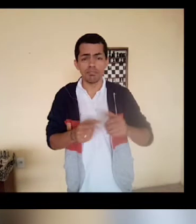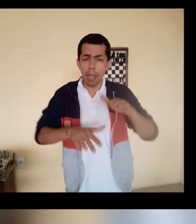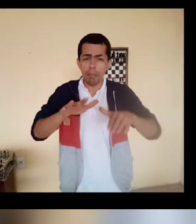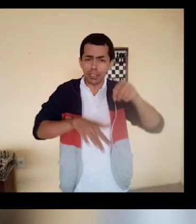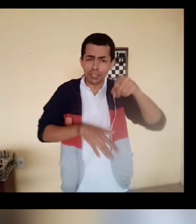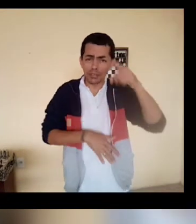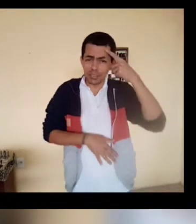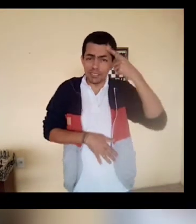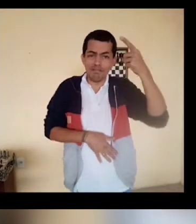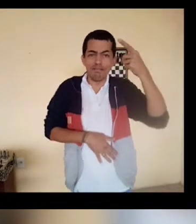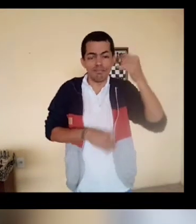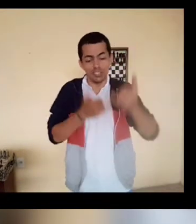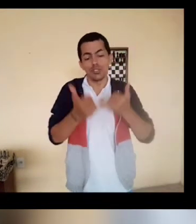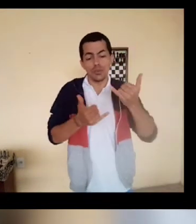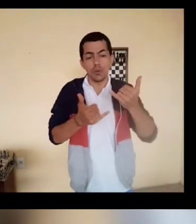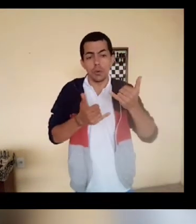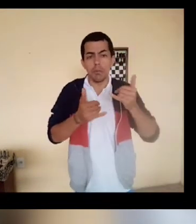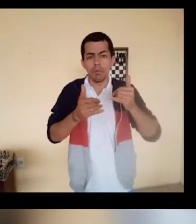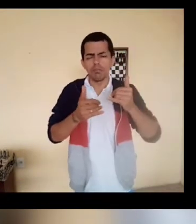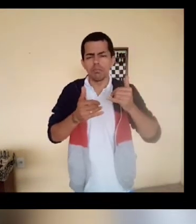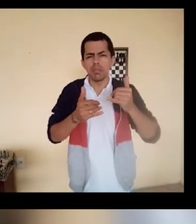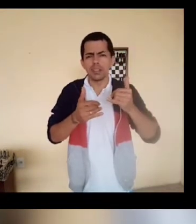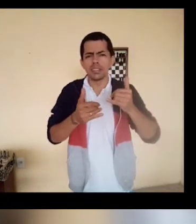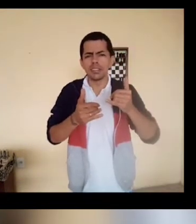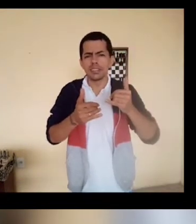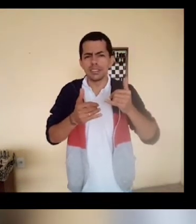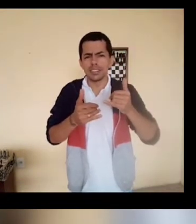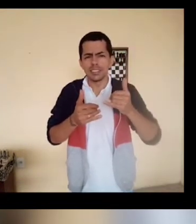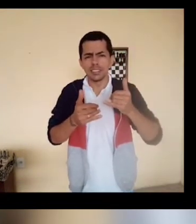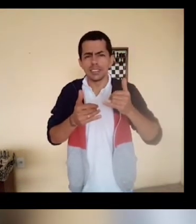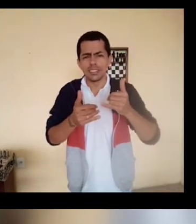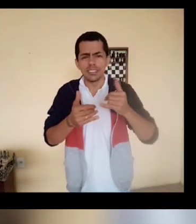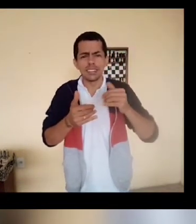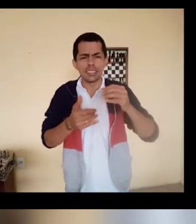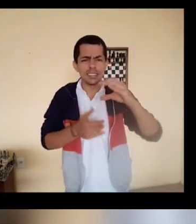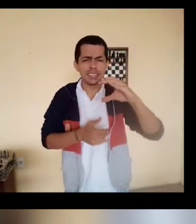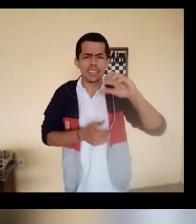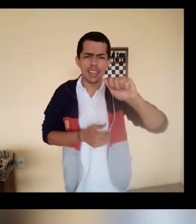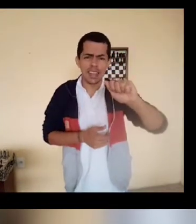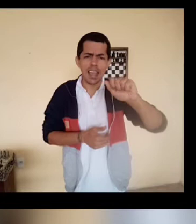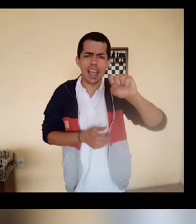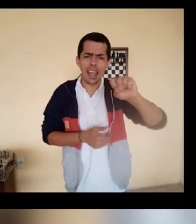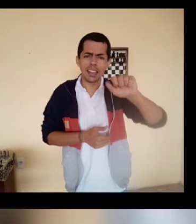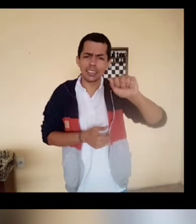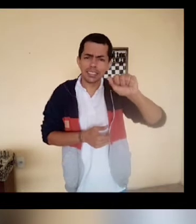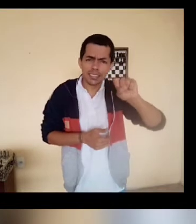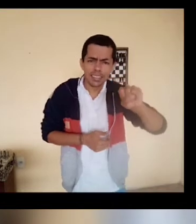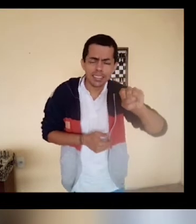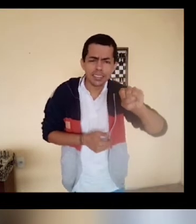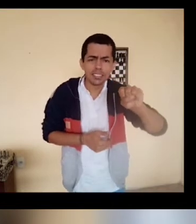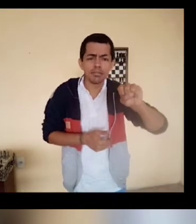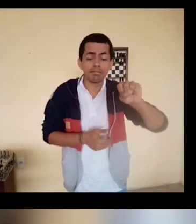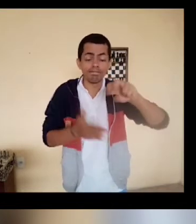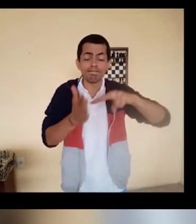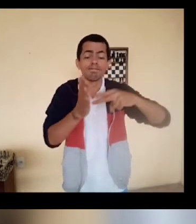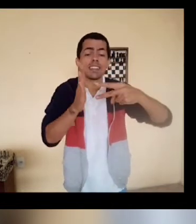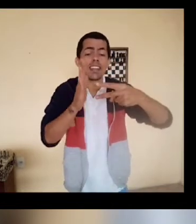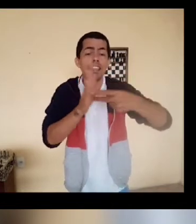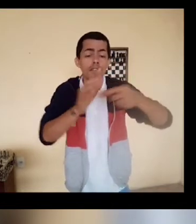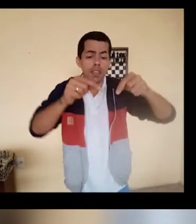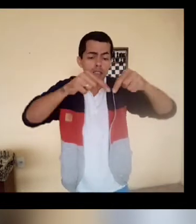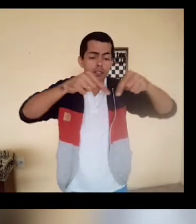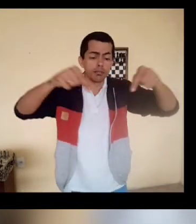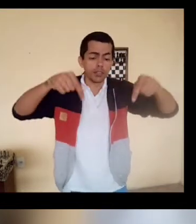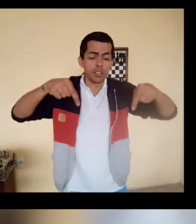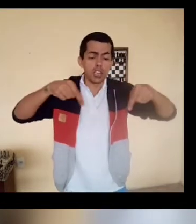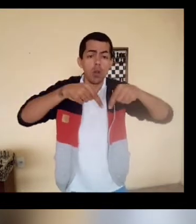você pode. Né? Depende do seu objetivo, do que você pensa do jogo, né? Mas o que vem então a